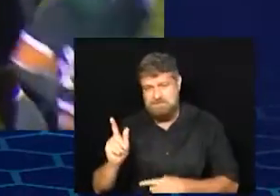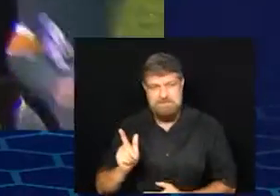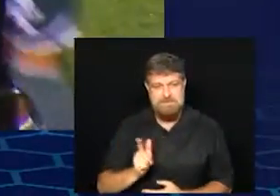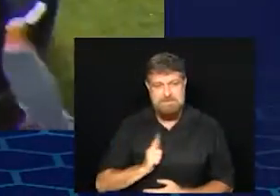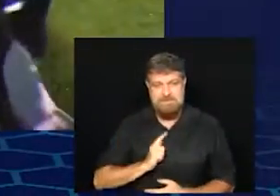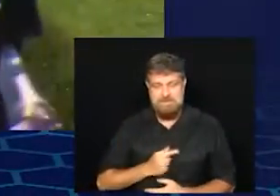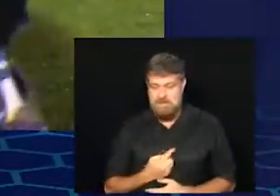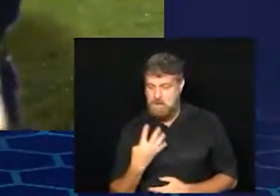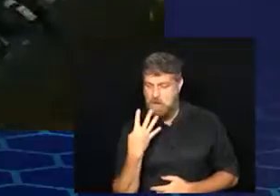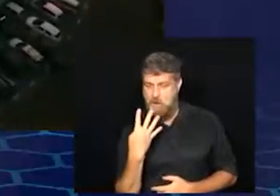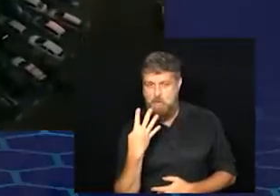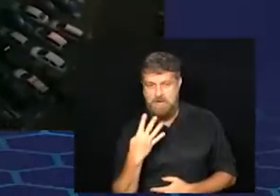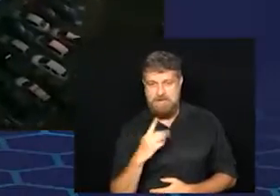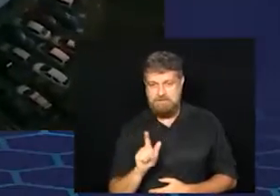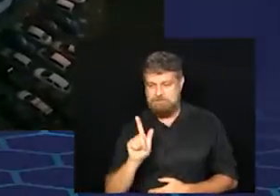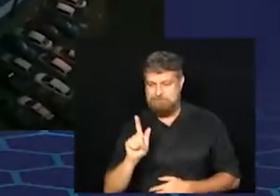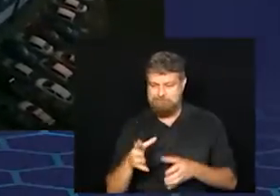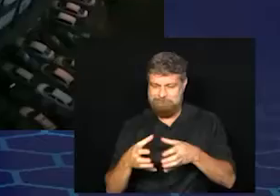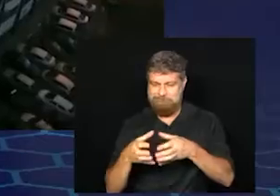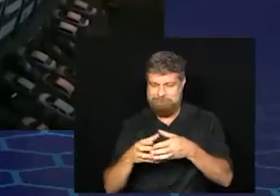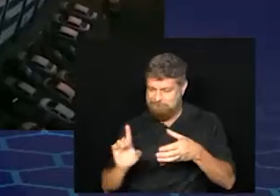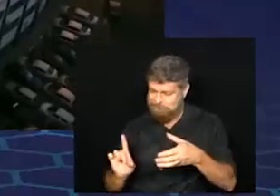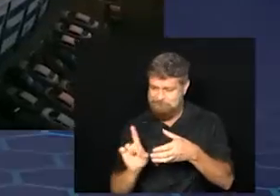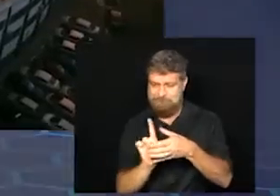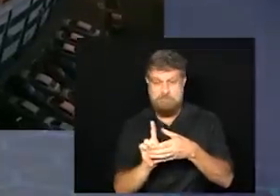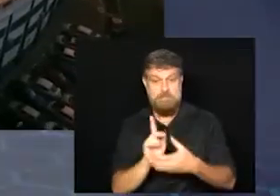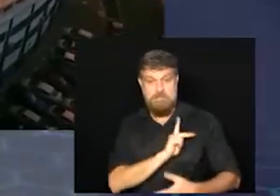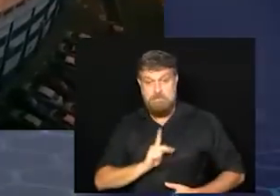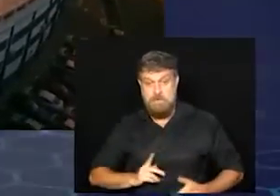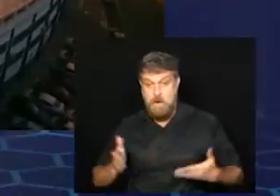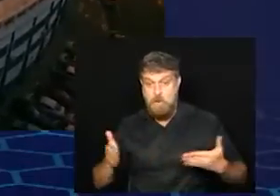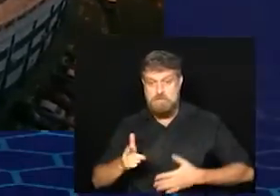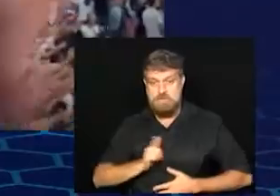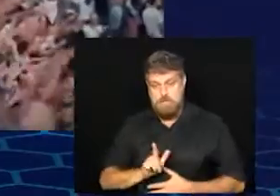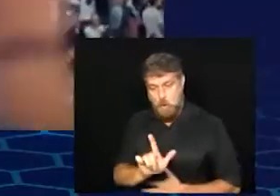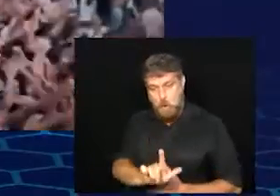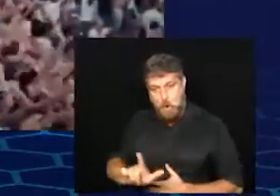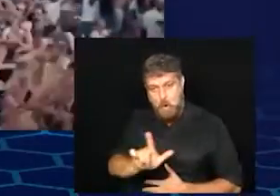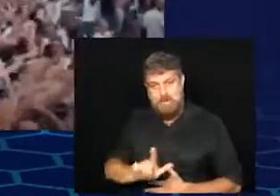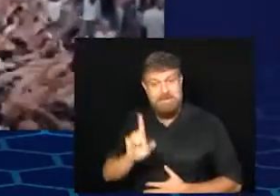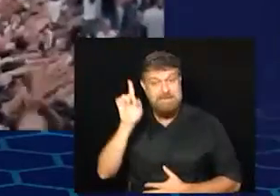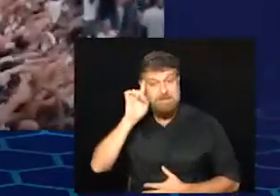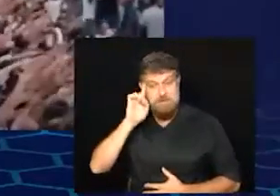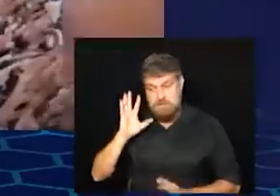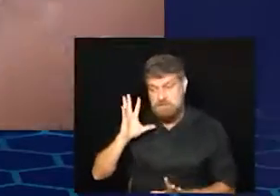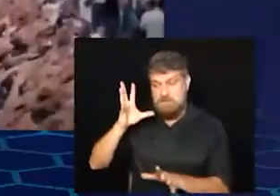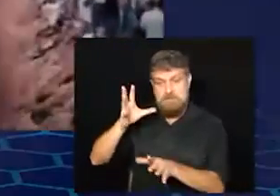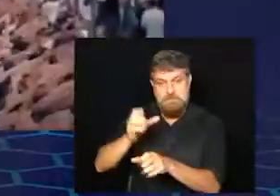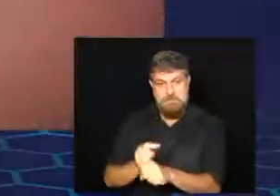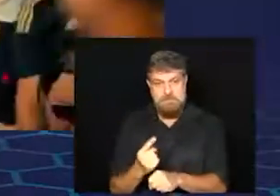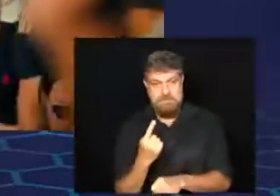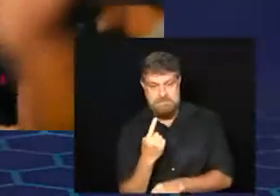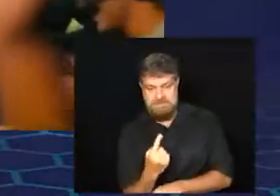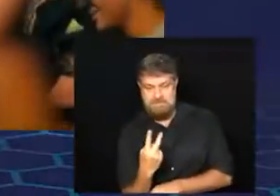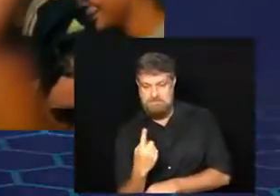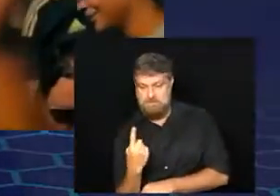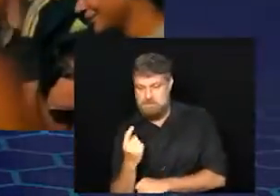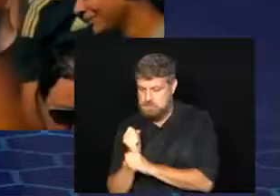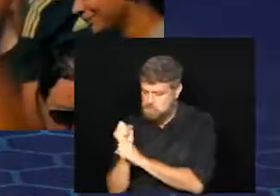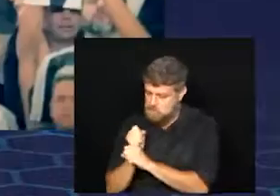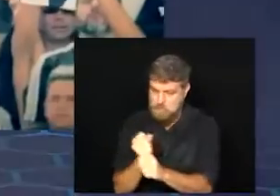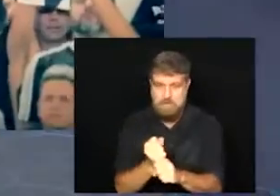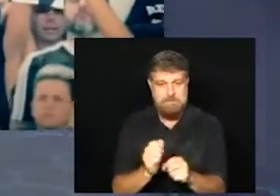e entra no G4. Ponte Preta recebe hoje o Londrina, no dia em que completa 121